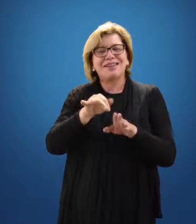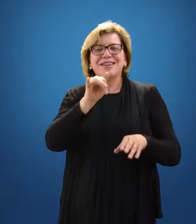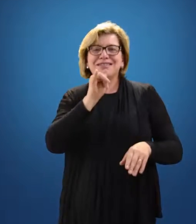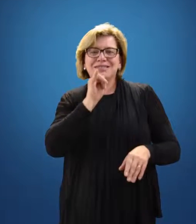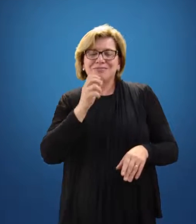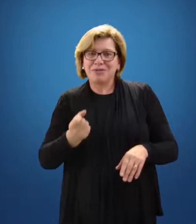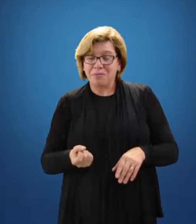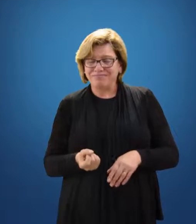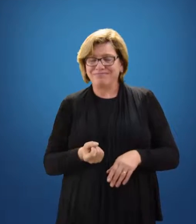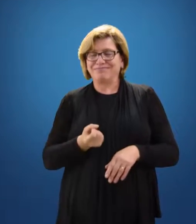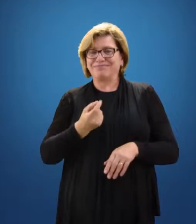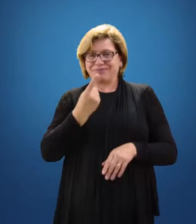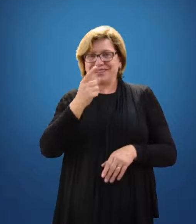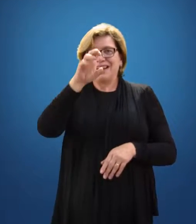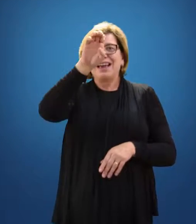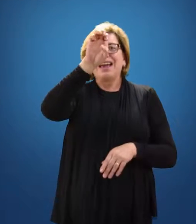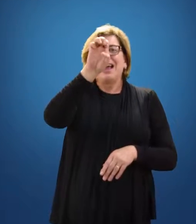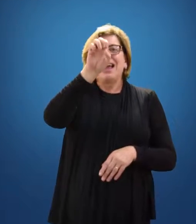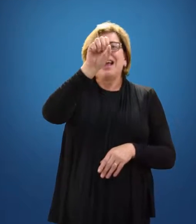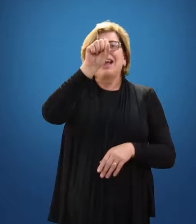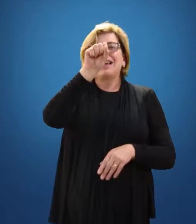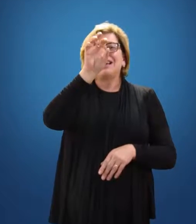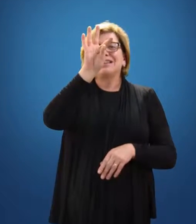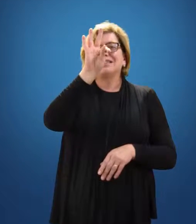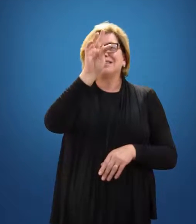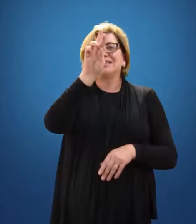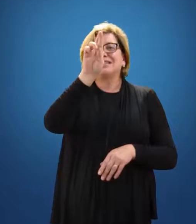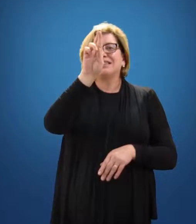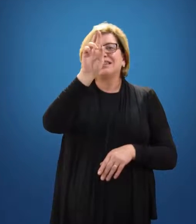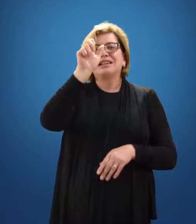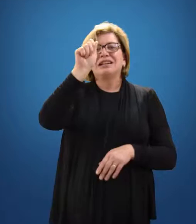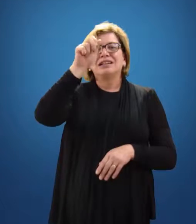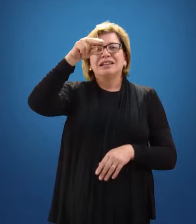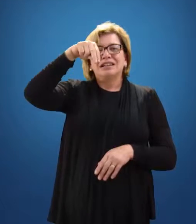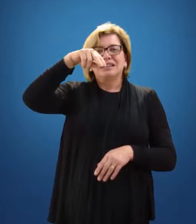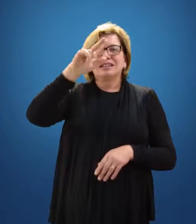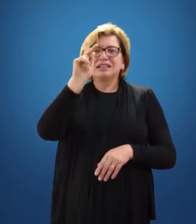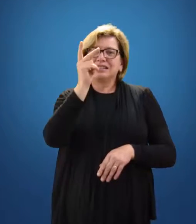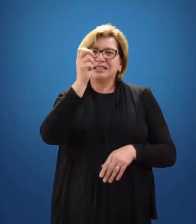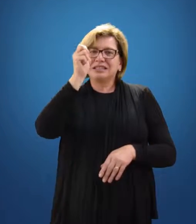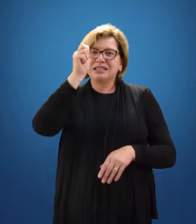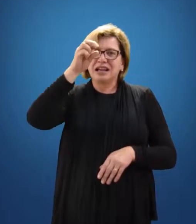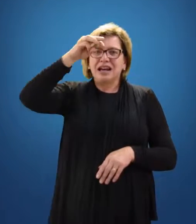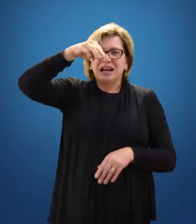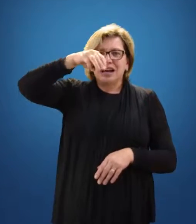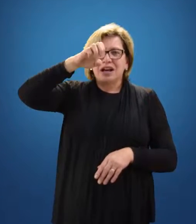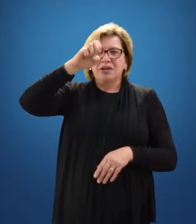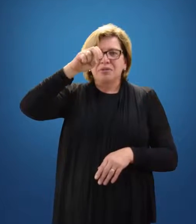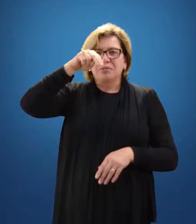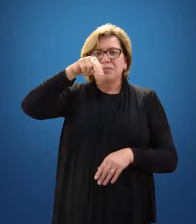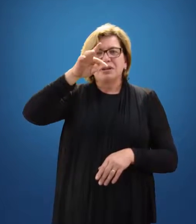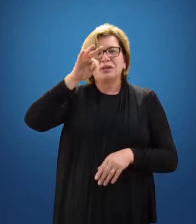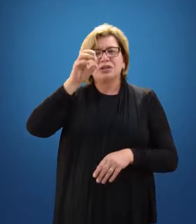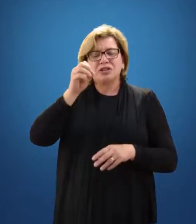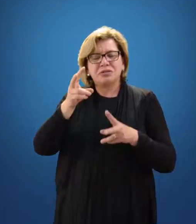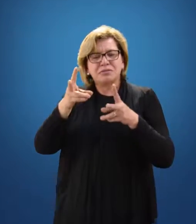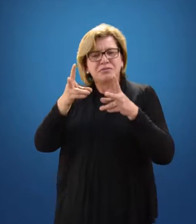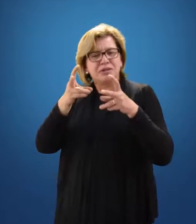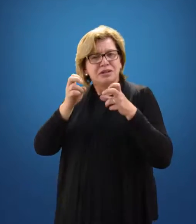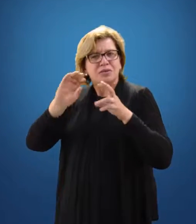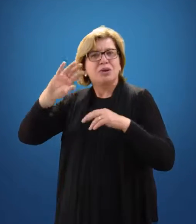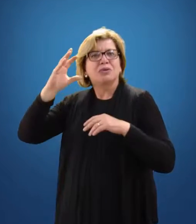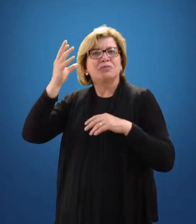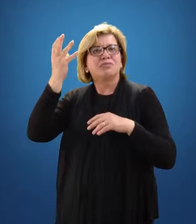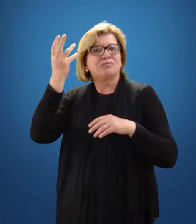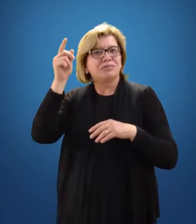quando a gente nota aquele caso que houve em 94 do grande massacre Yanomami no estado de